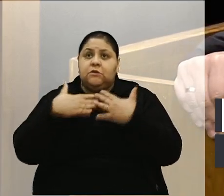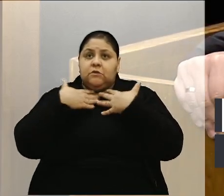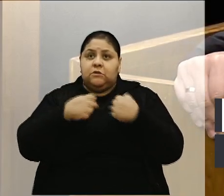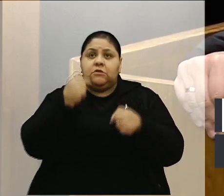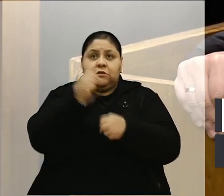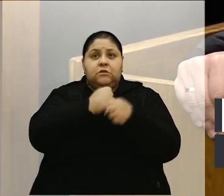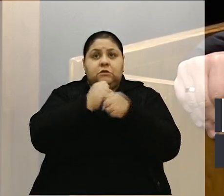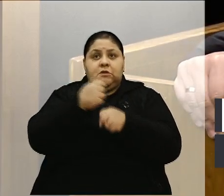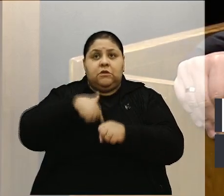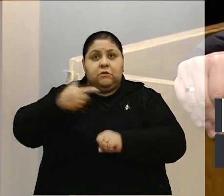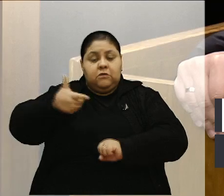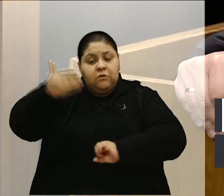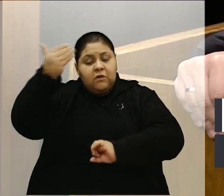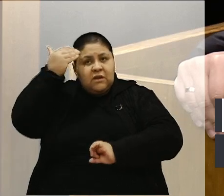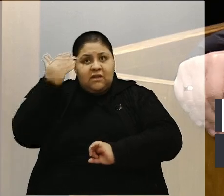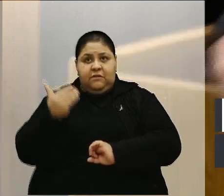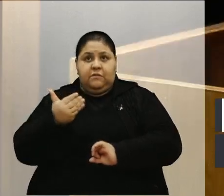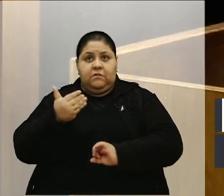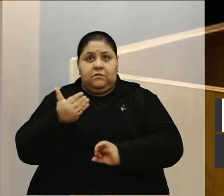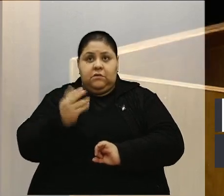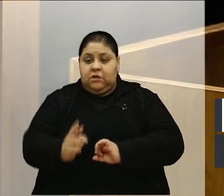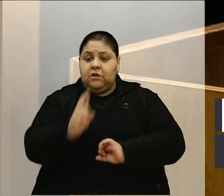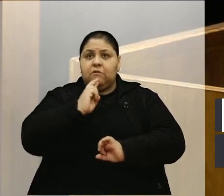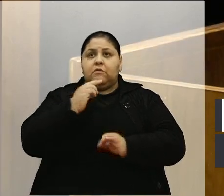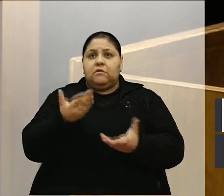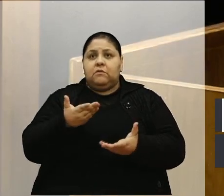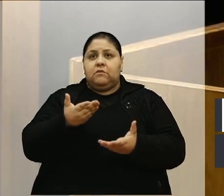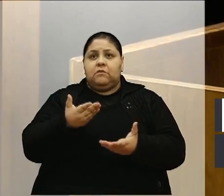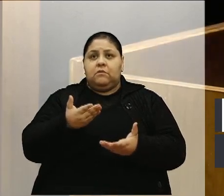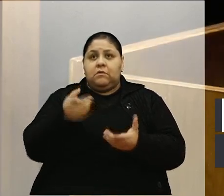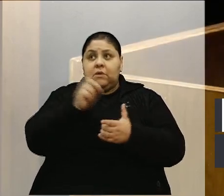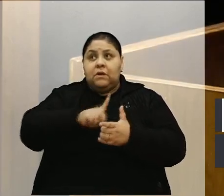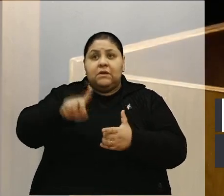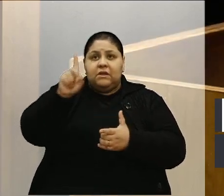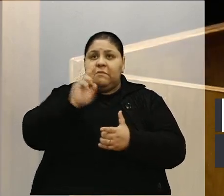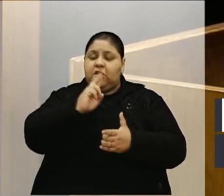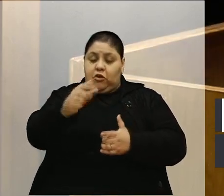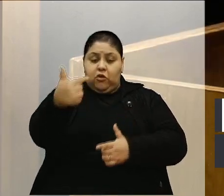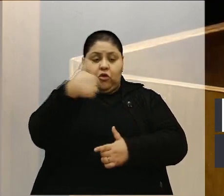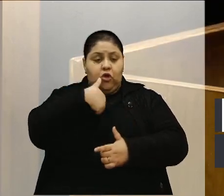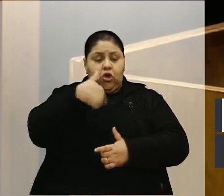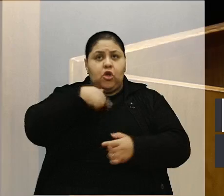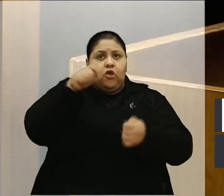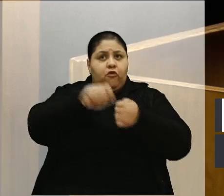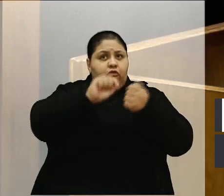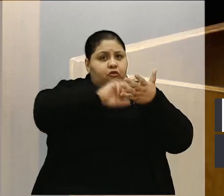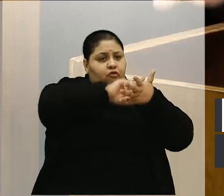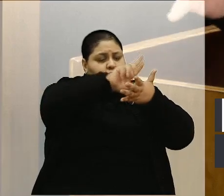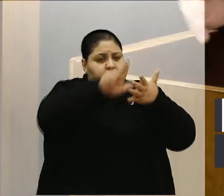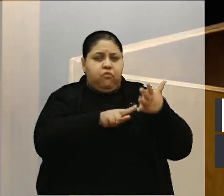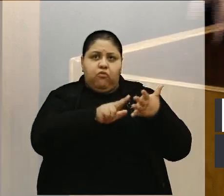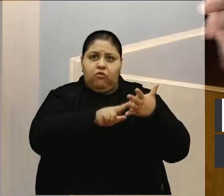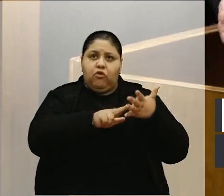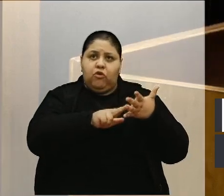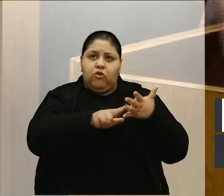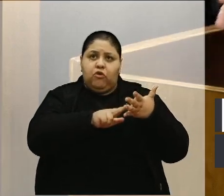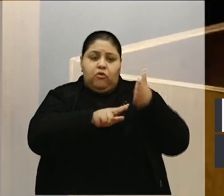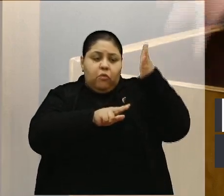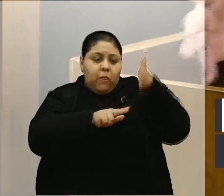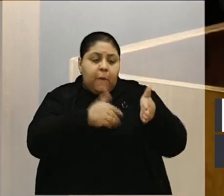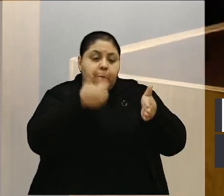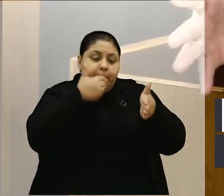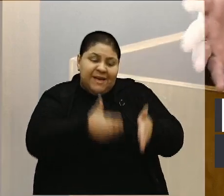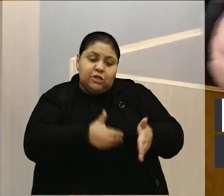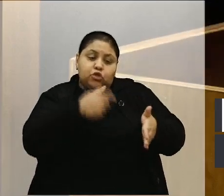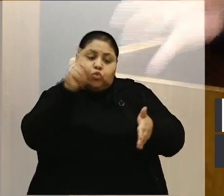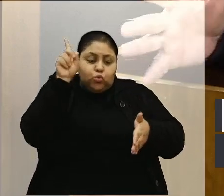quero saber. Porque ninguém me responde. Ainda bem que te responderam, vereador Rosa, que pra mim, eu fiz diversos. Sou lá do ladinho, peço todos os